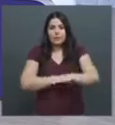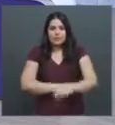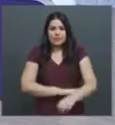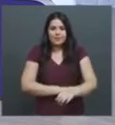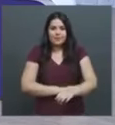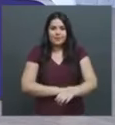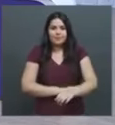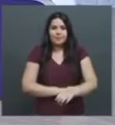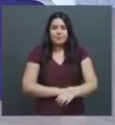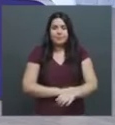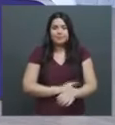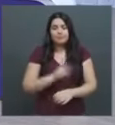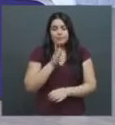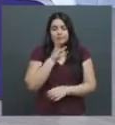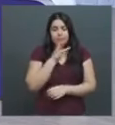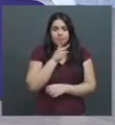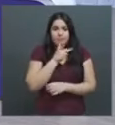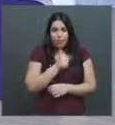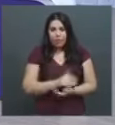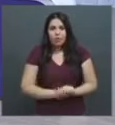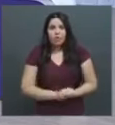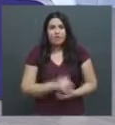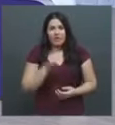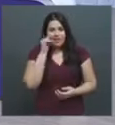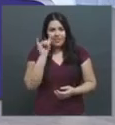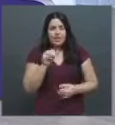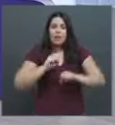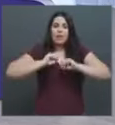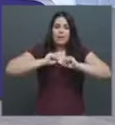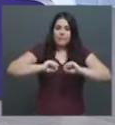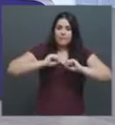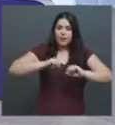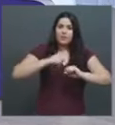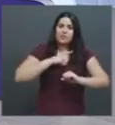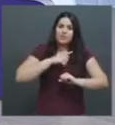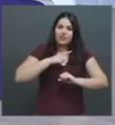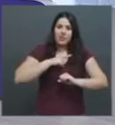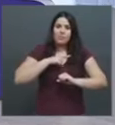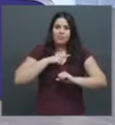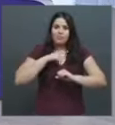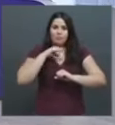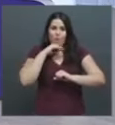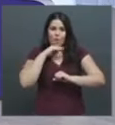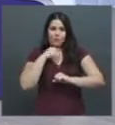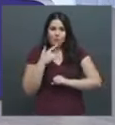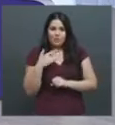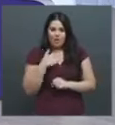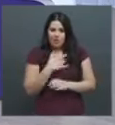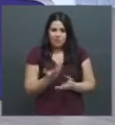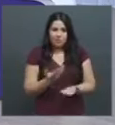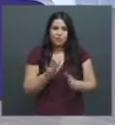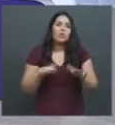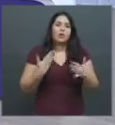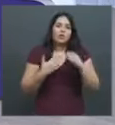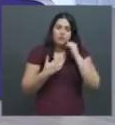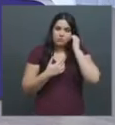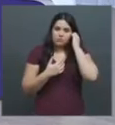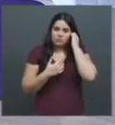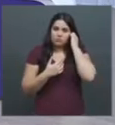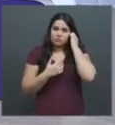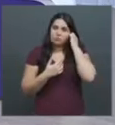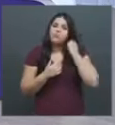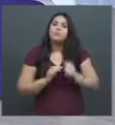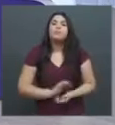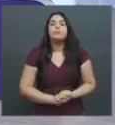adiam, né, doutor? Isso também pode trazer males ao corpo? Quais seriam eles? Então, a gente